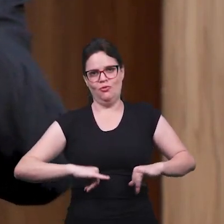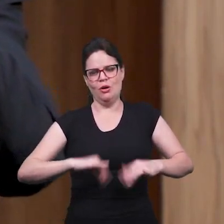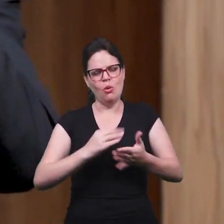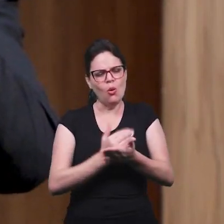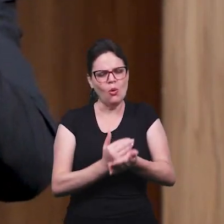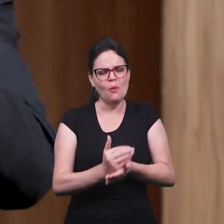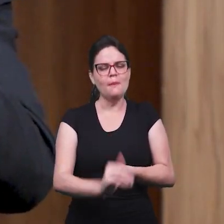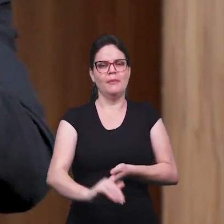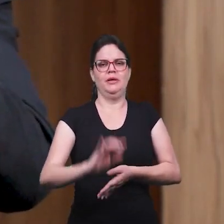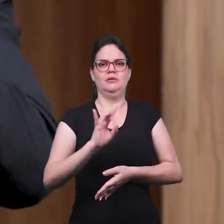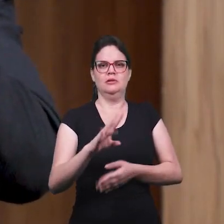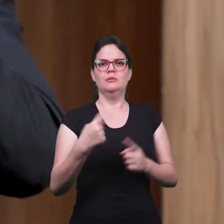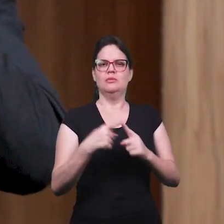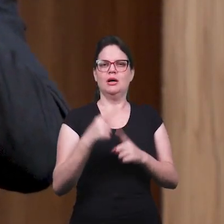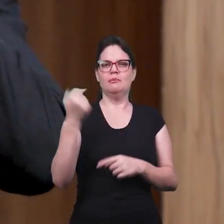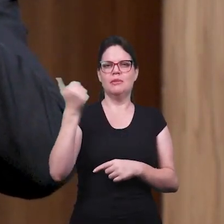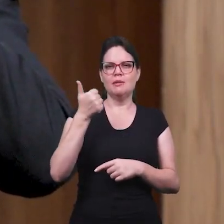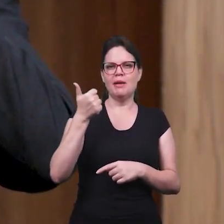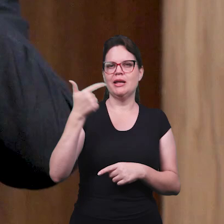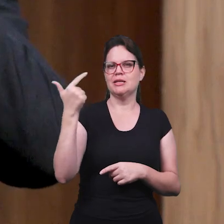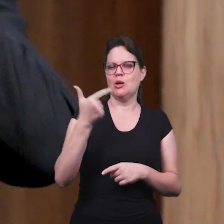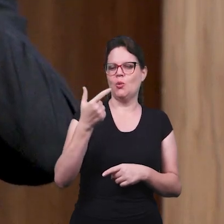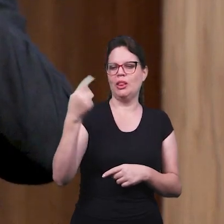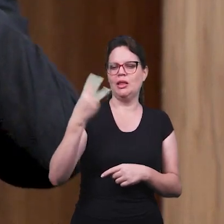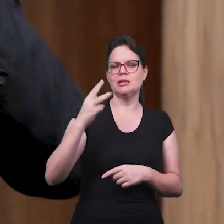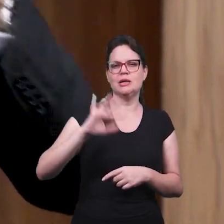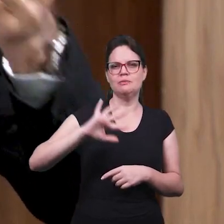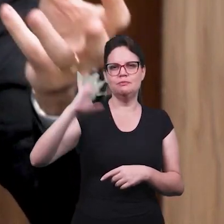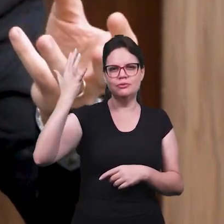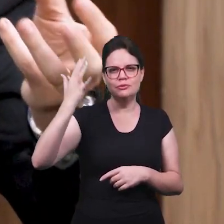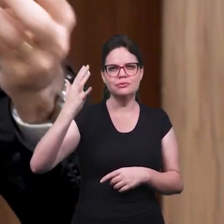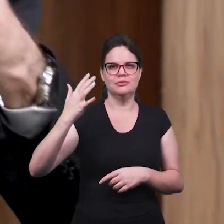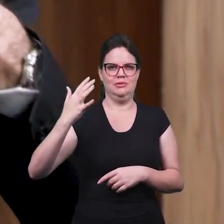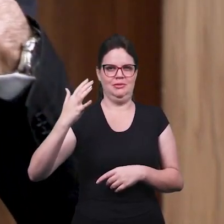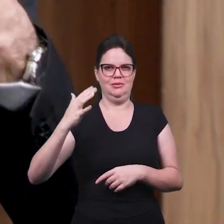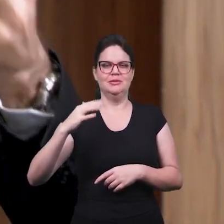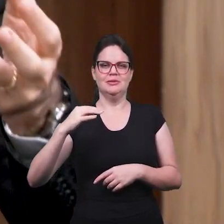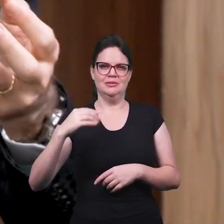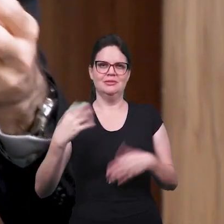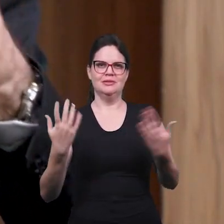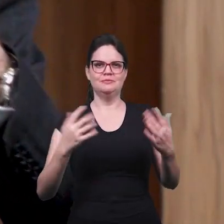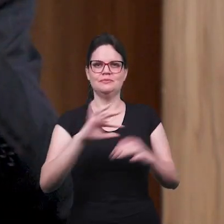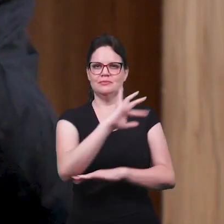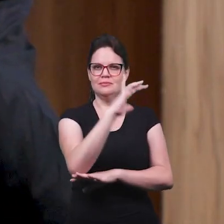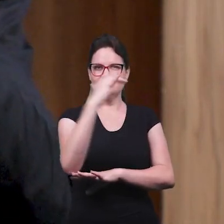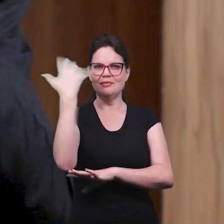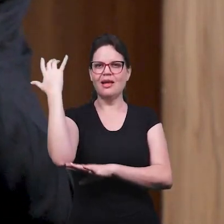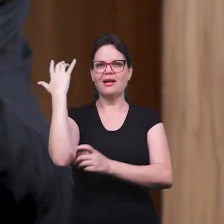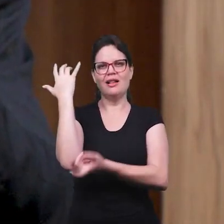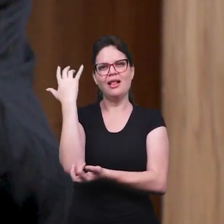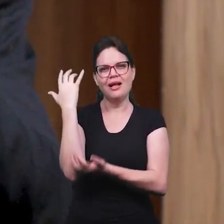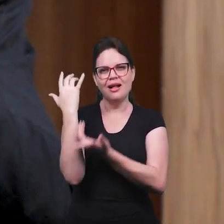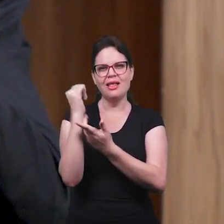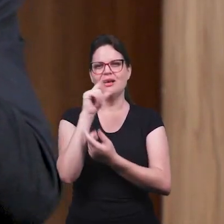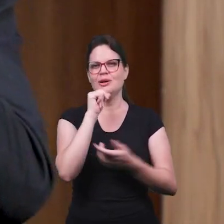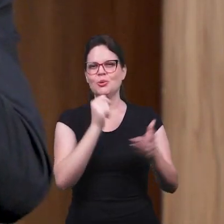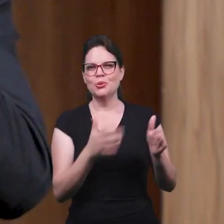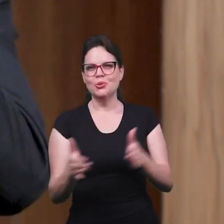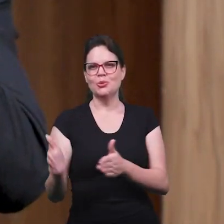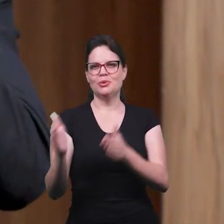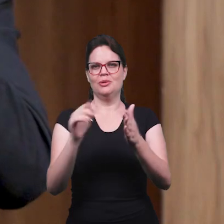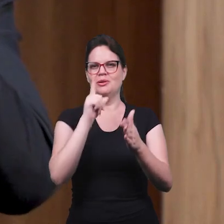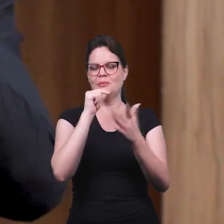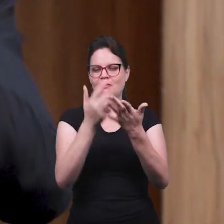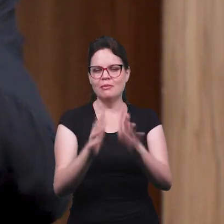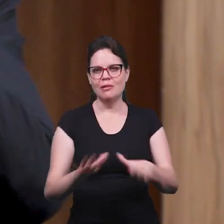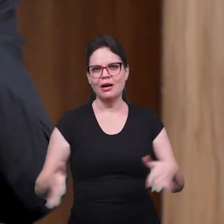das 3 primeiras trombetas, os sinais dos ecossistemas que têm sido afetados, os fatores climáticos, também a